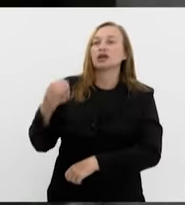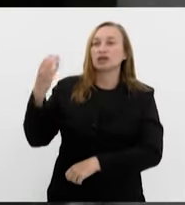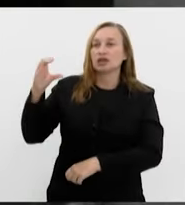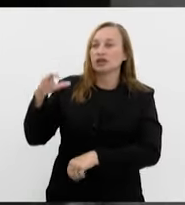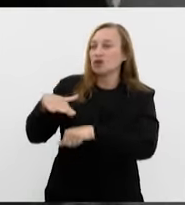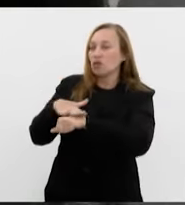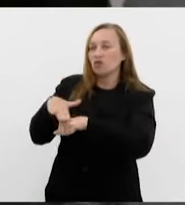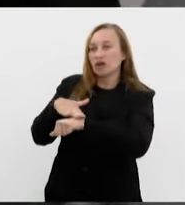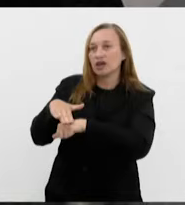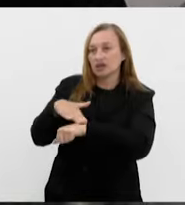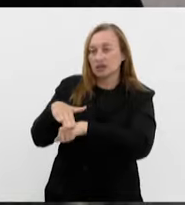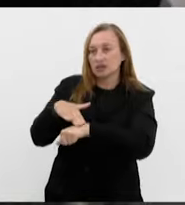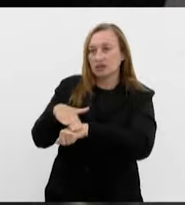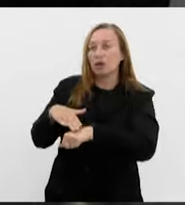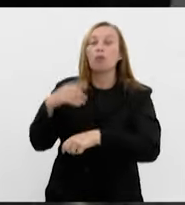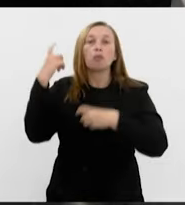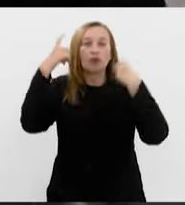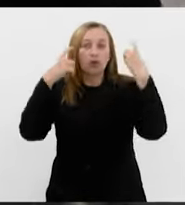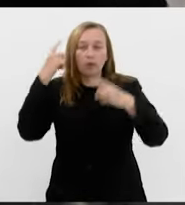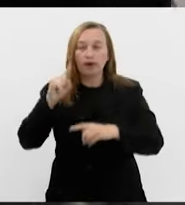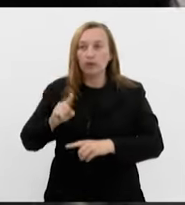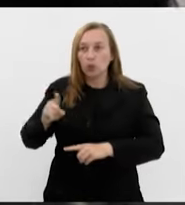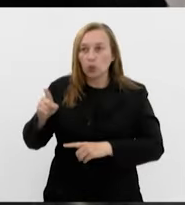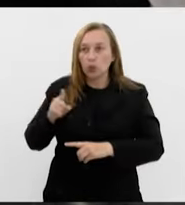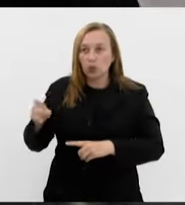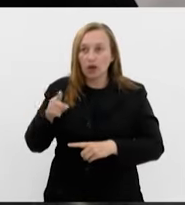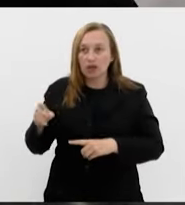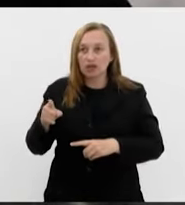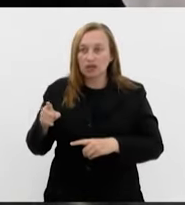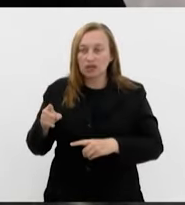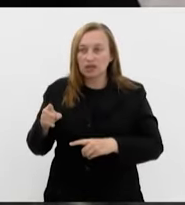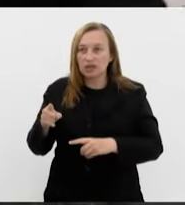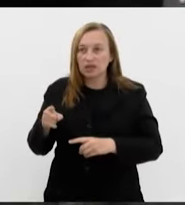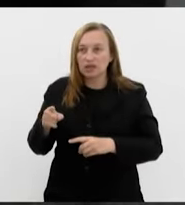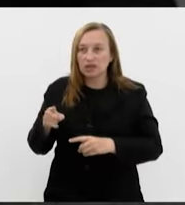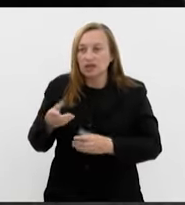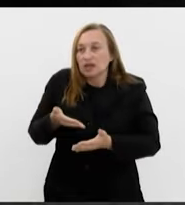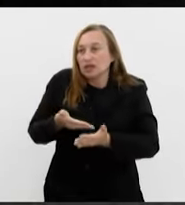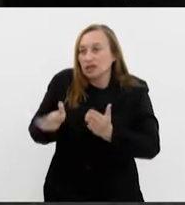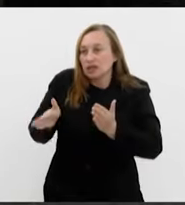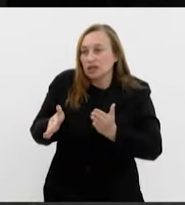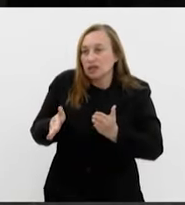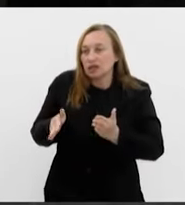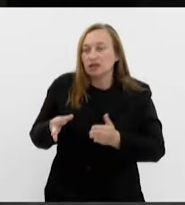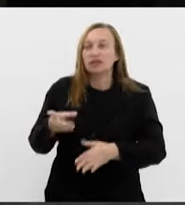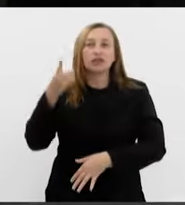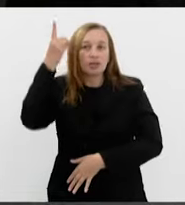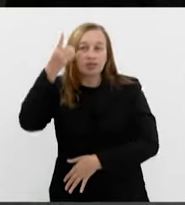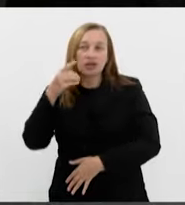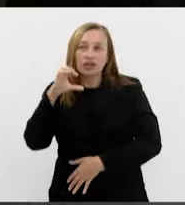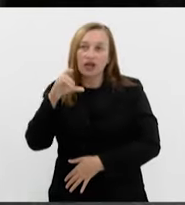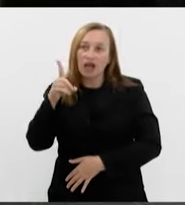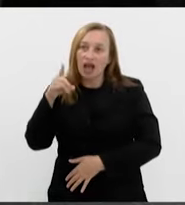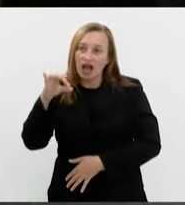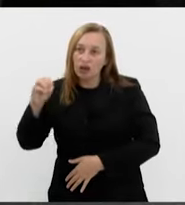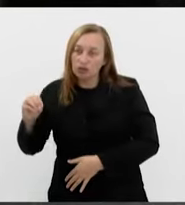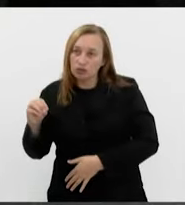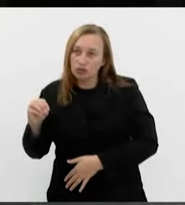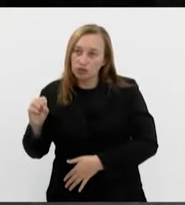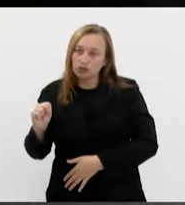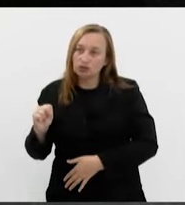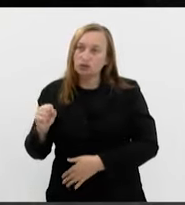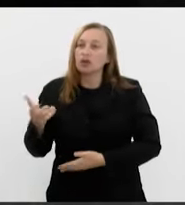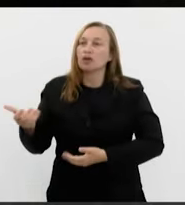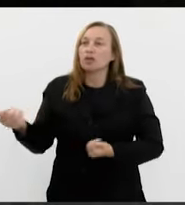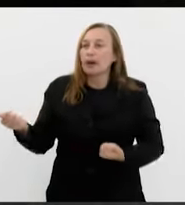Major Clímaco, preocupado ele, que seria exonerado pelo deputado Carlos Jordi, nós estabelecemos uma parceria